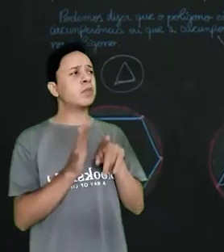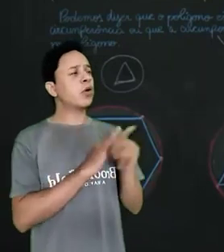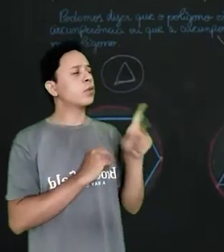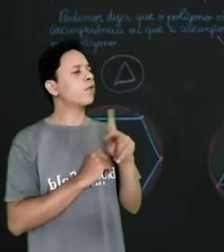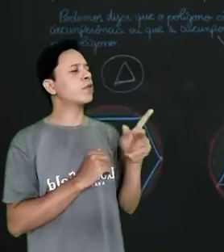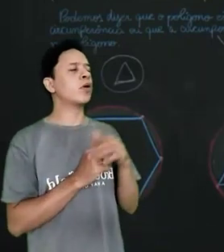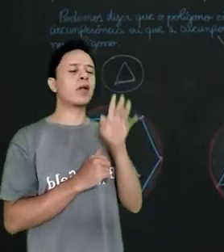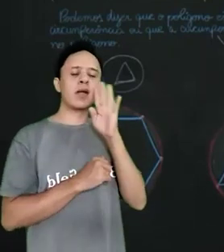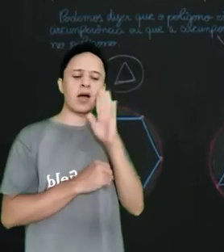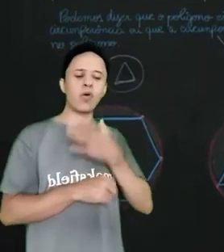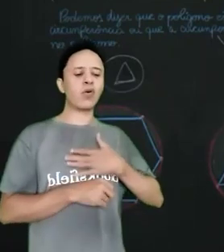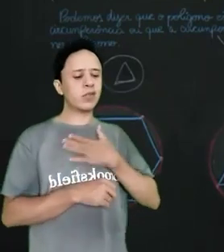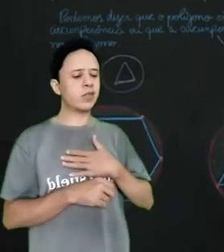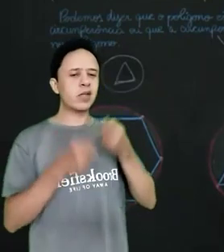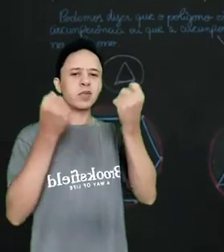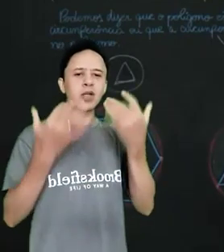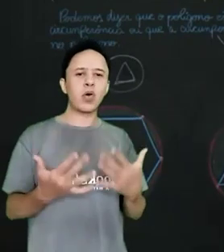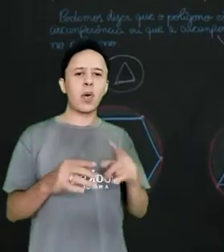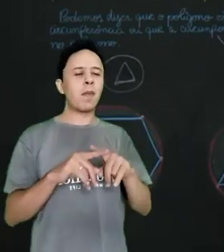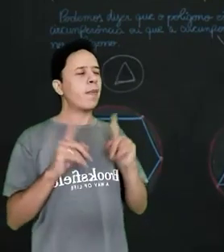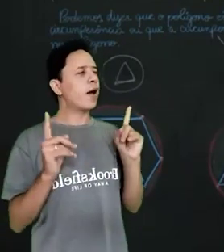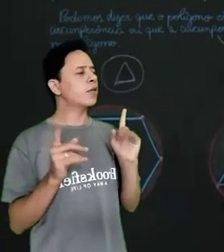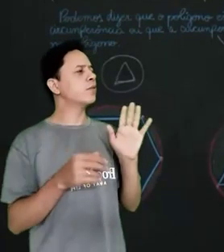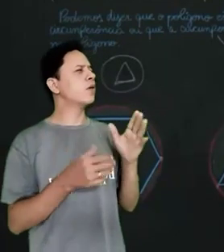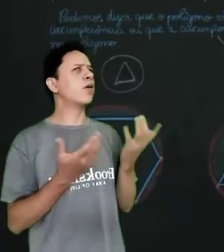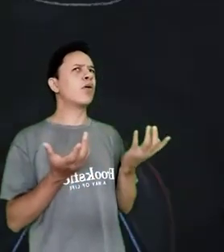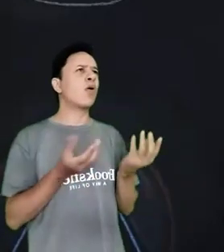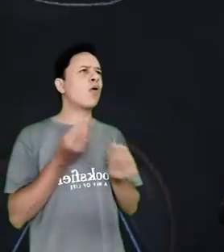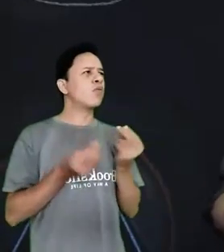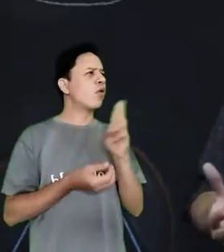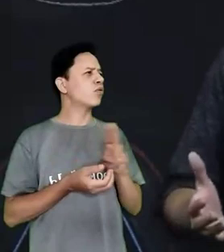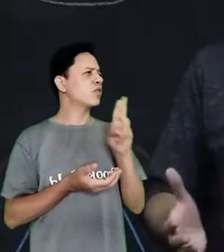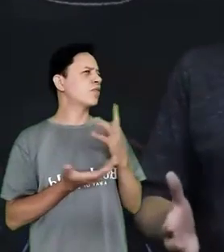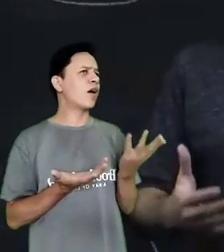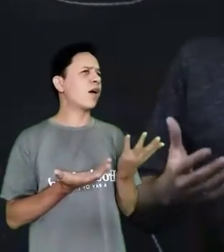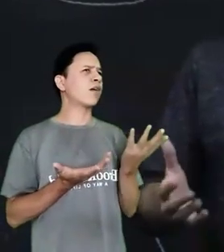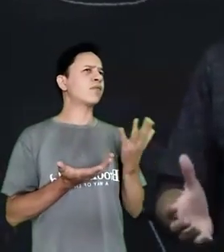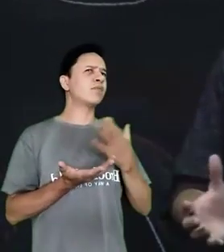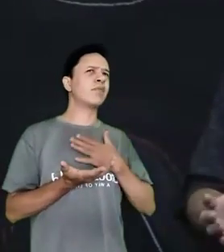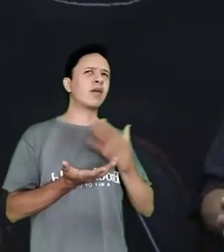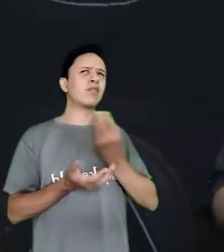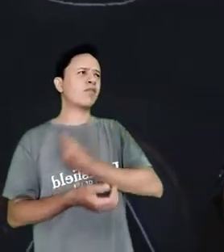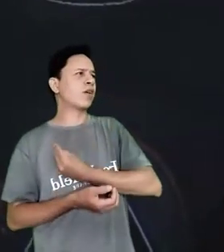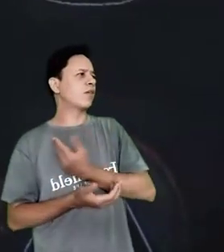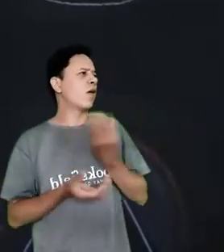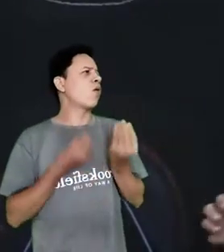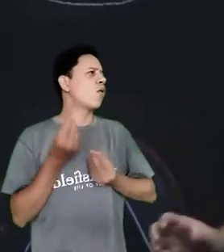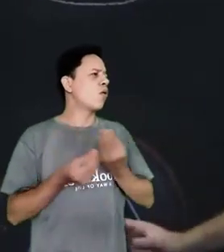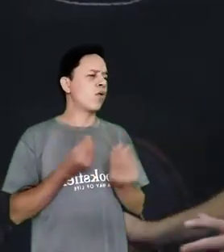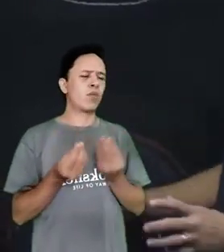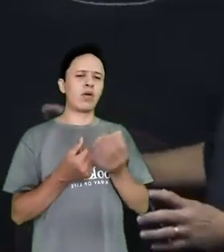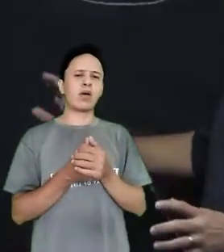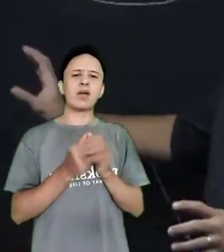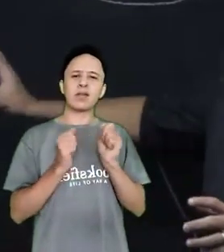assim, professor, legal, gostei dessa explicação, mas vem cá, onde é que eu vou utilizar de repente isso no meu dia a dia?